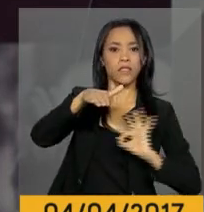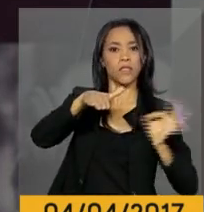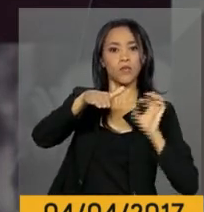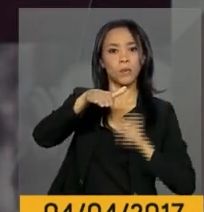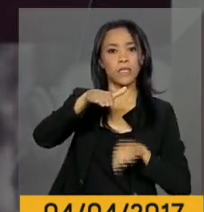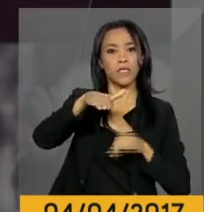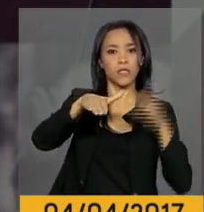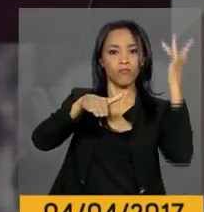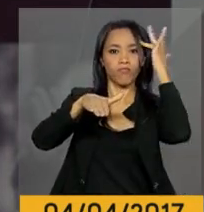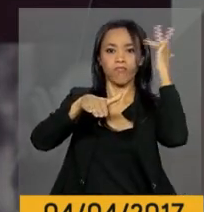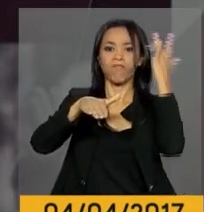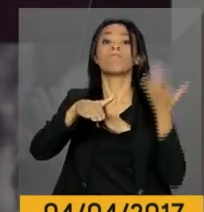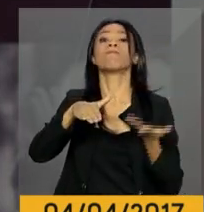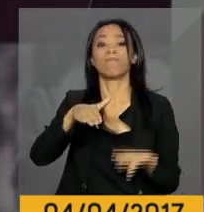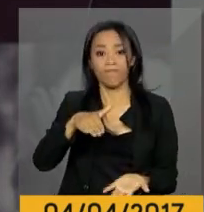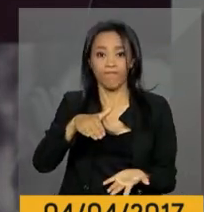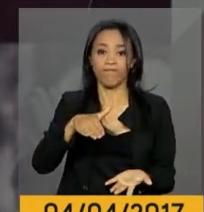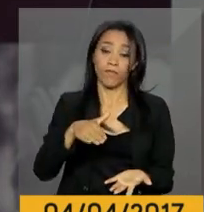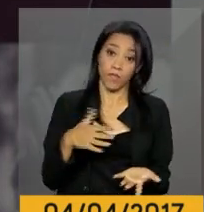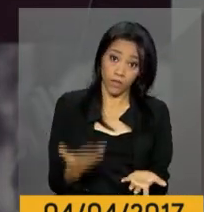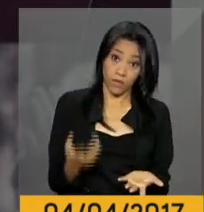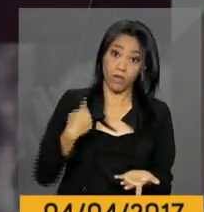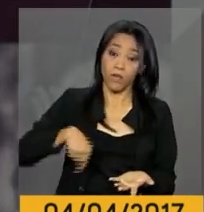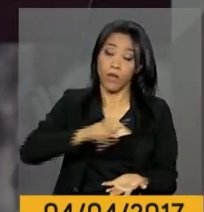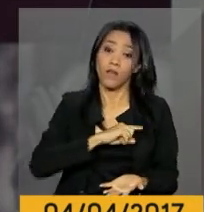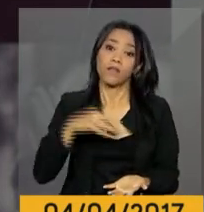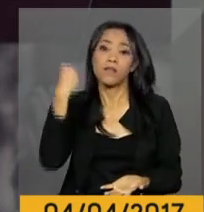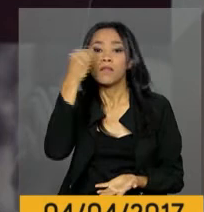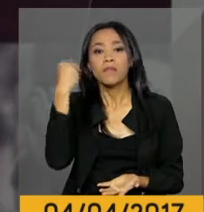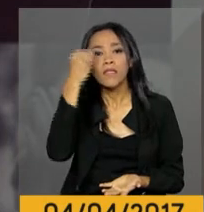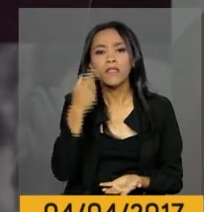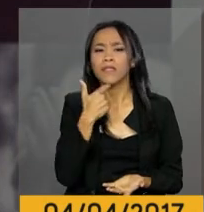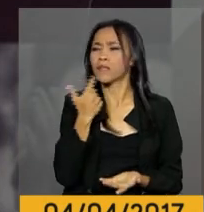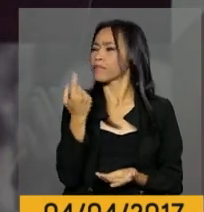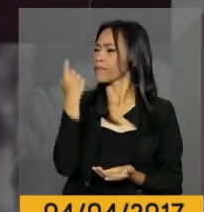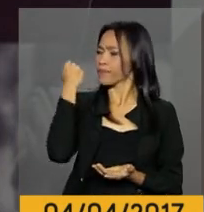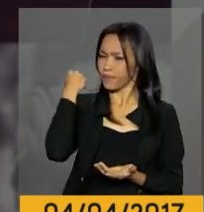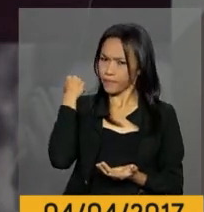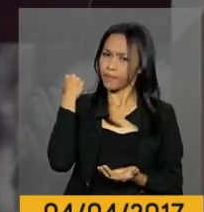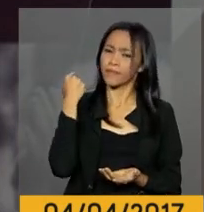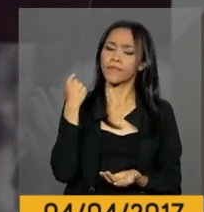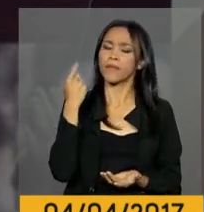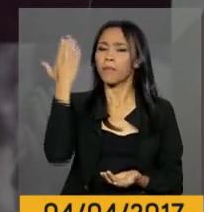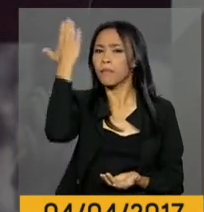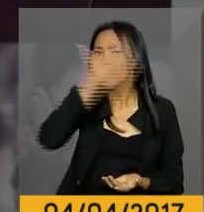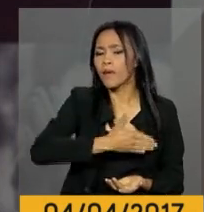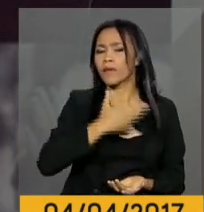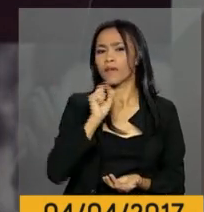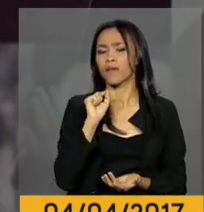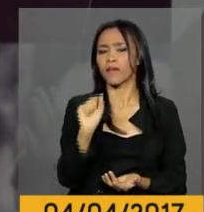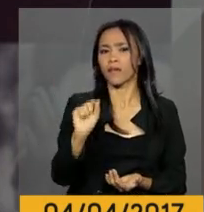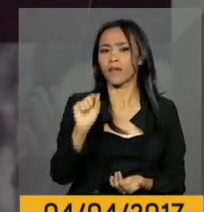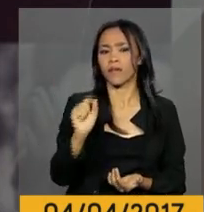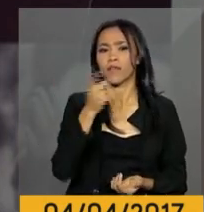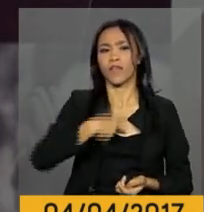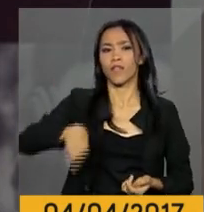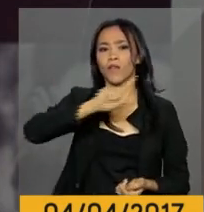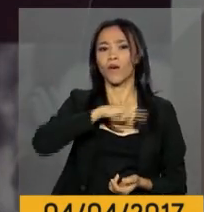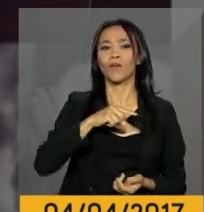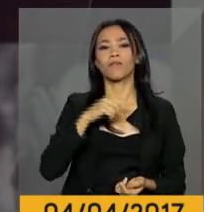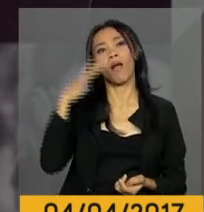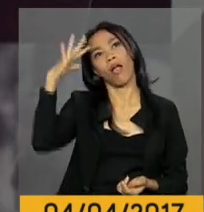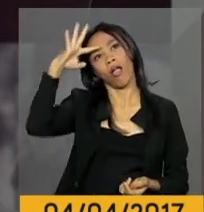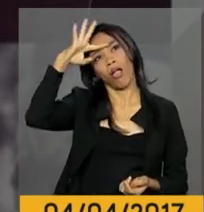qualidade. Nossa experiência recente mostra que não podemos nos